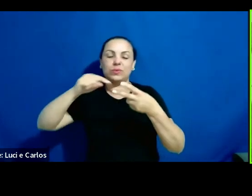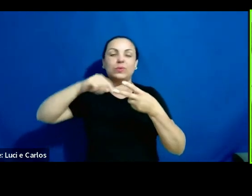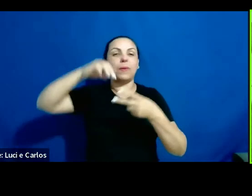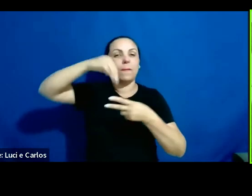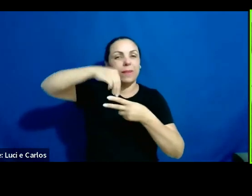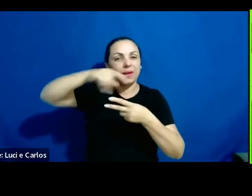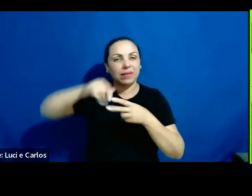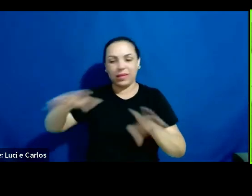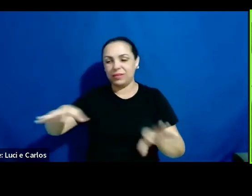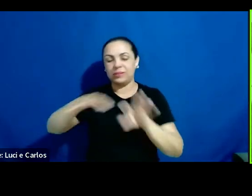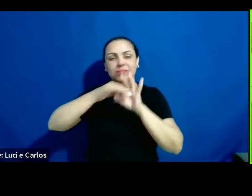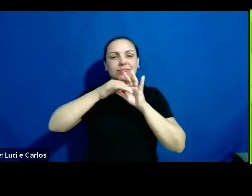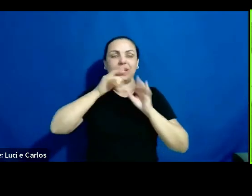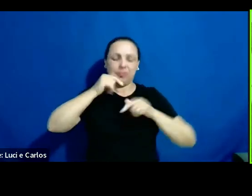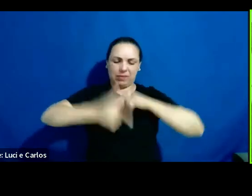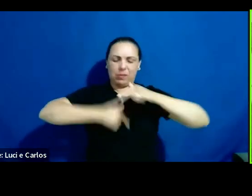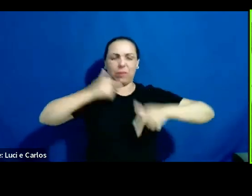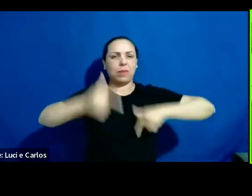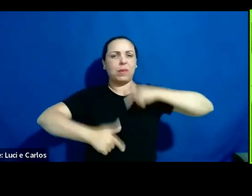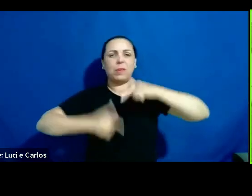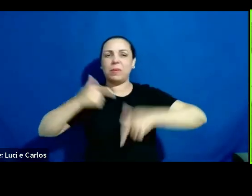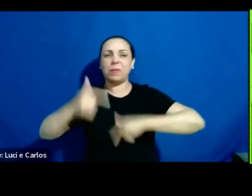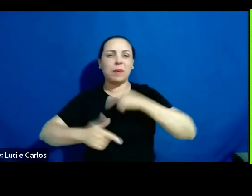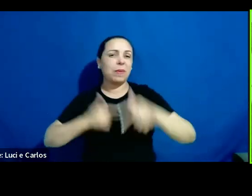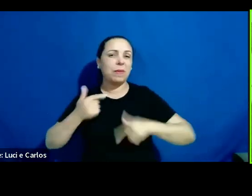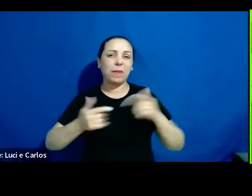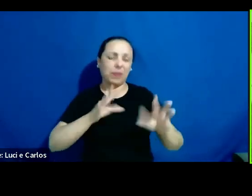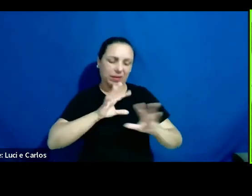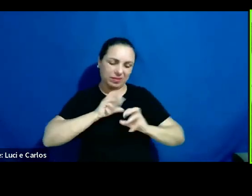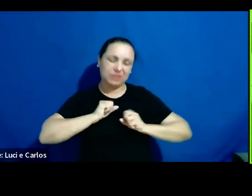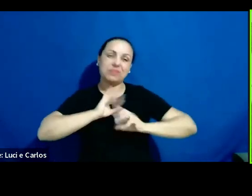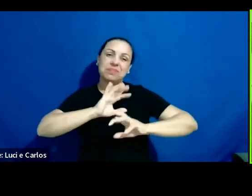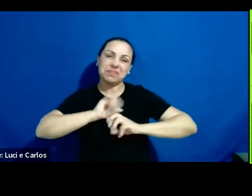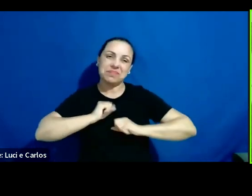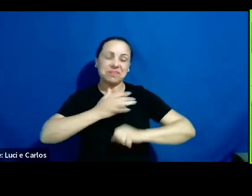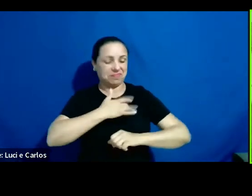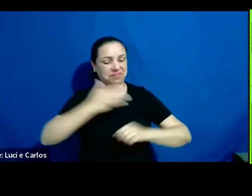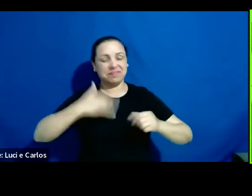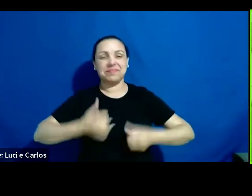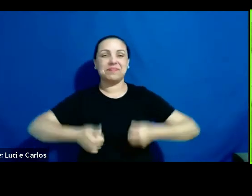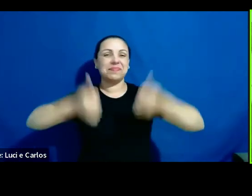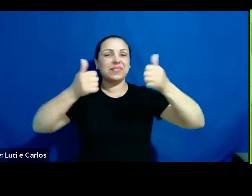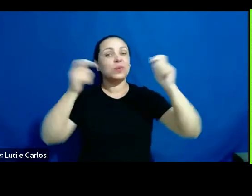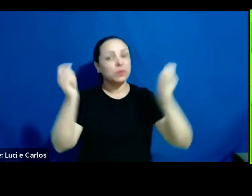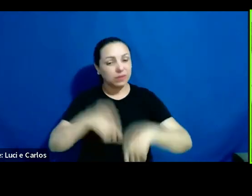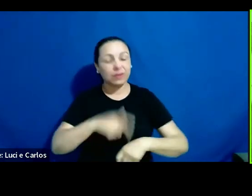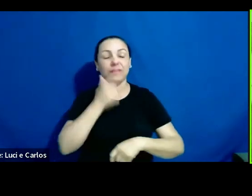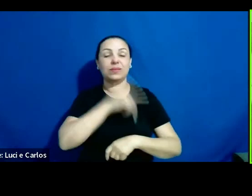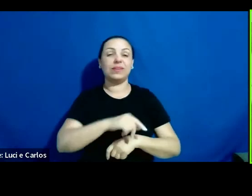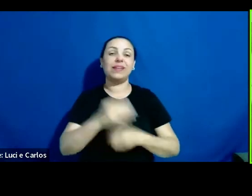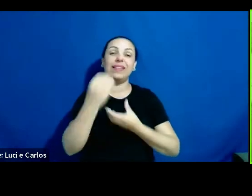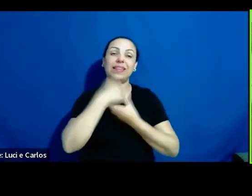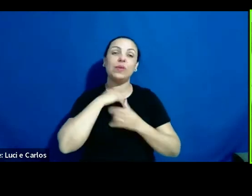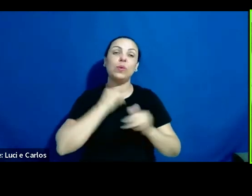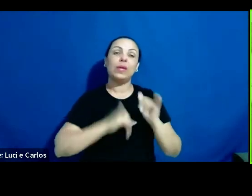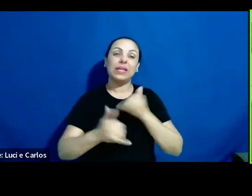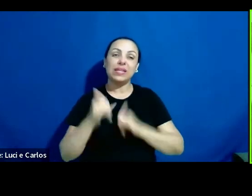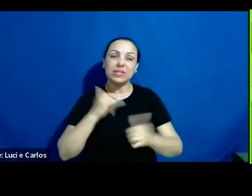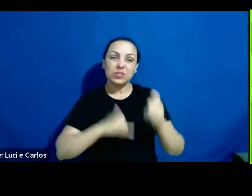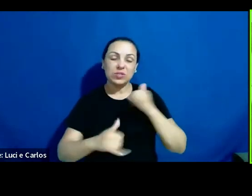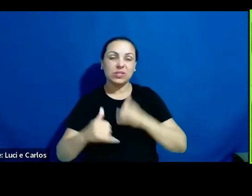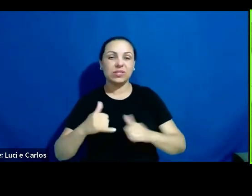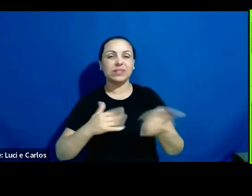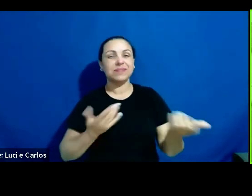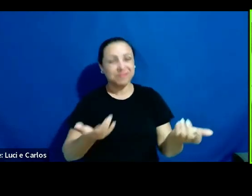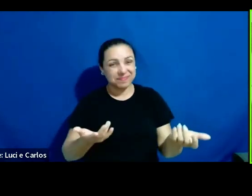corpo possa ter de onde tirar, né, a sua energia, certo? Então,